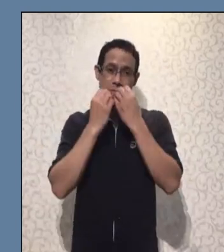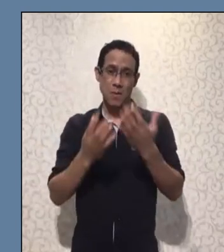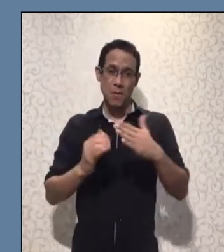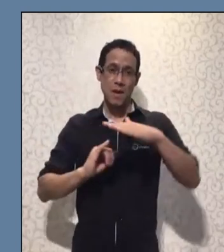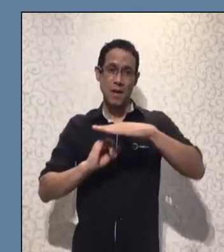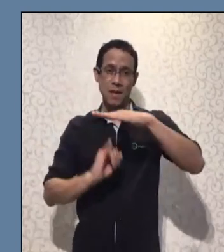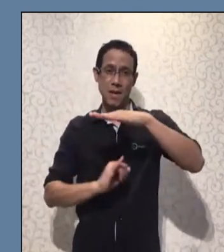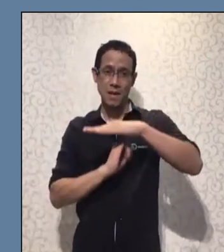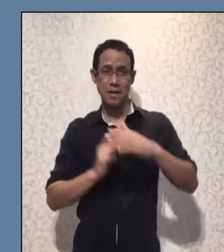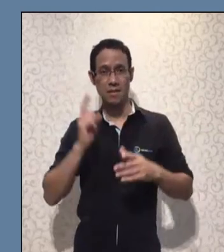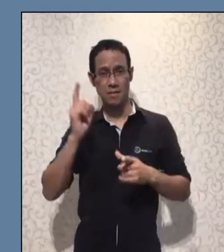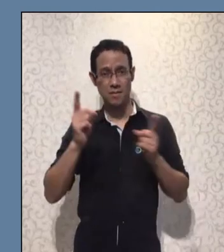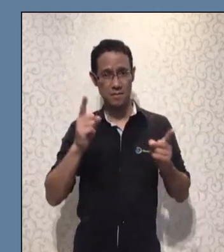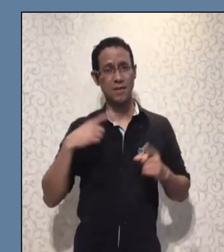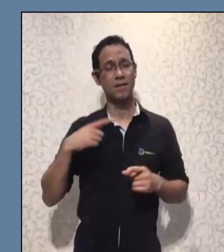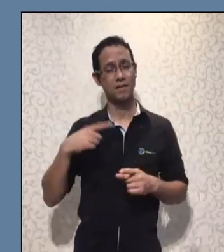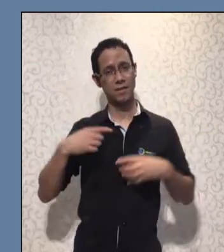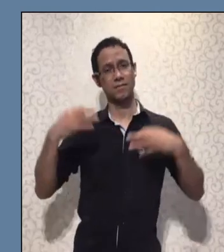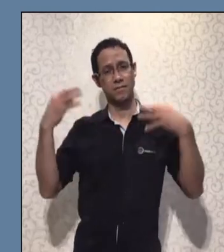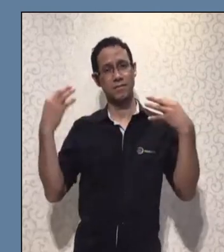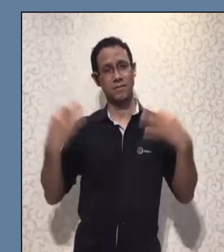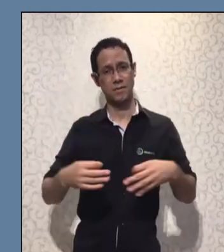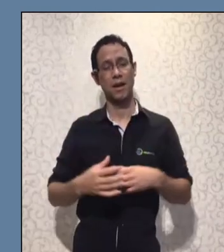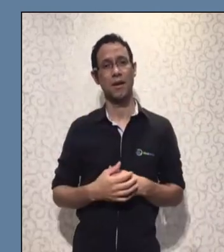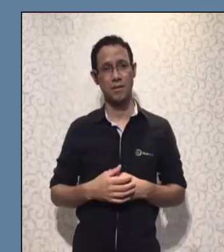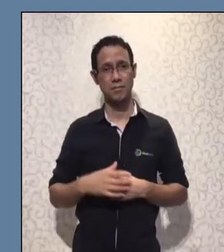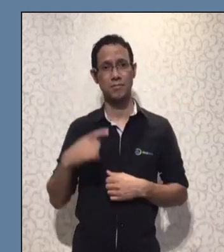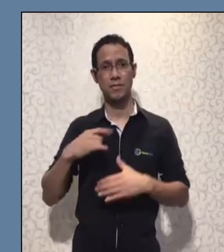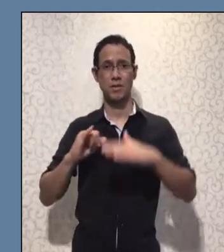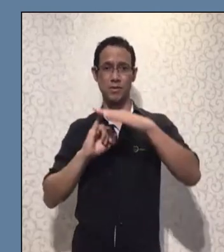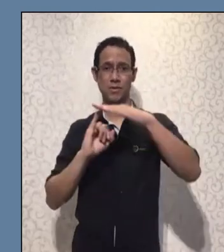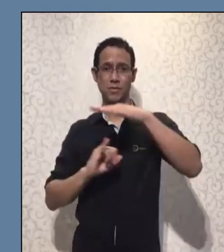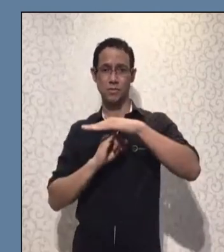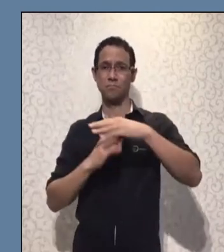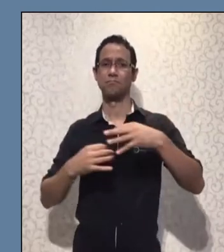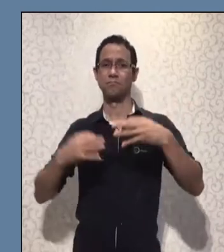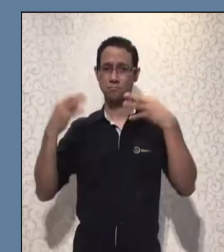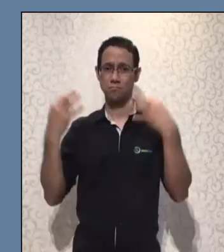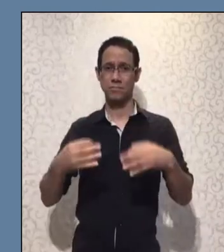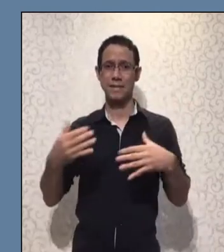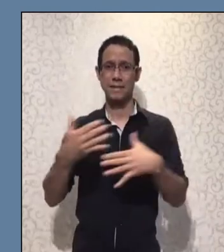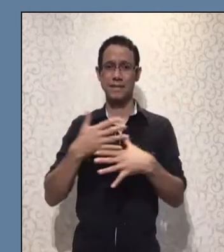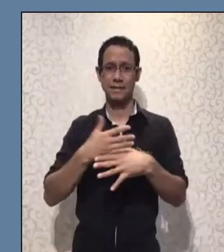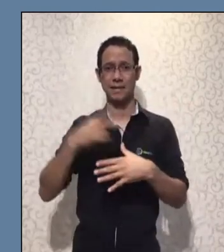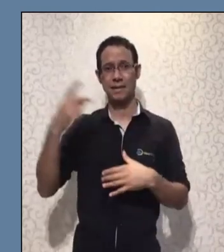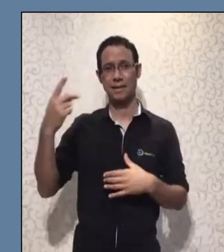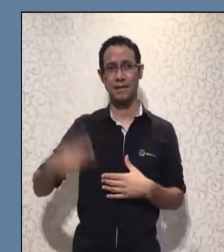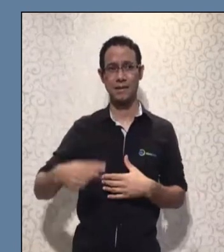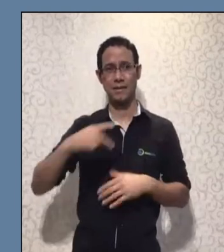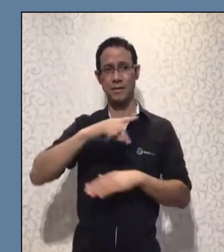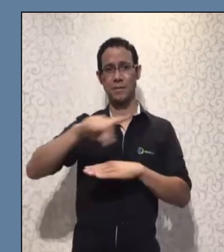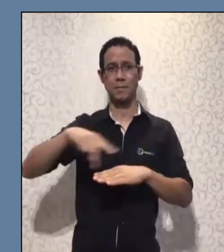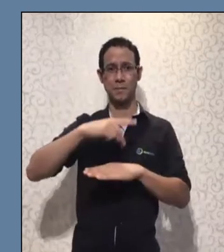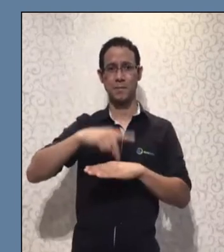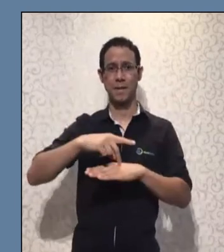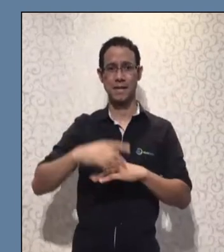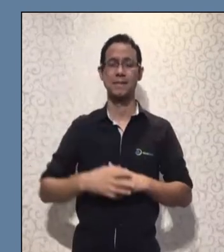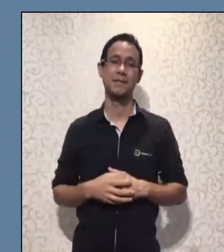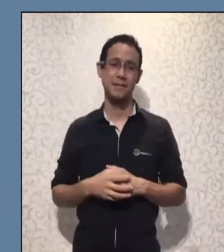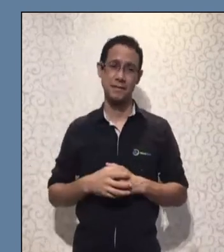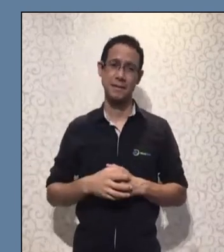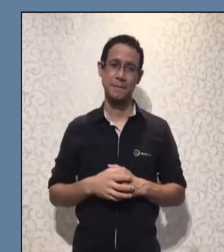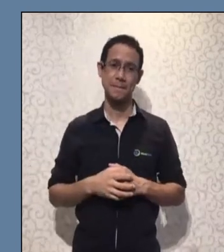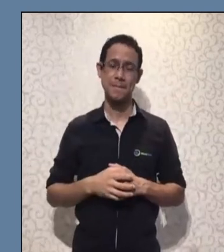trouxeram aqui, evocaram aqui, que são instituições exemplares da nossa cidade, do nosso país, mas infelizmente não é o